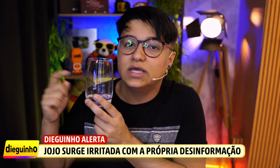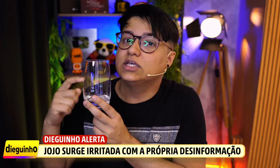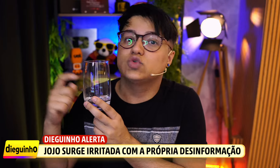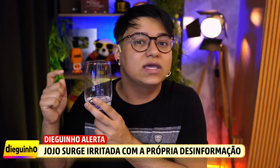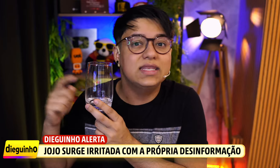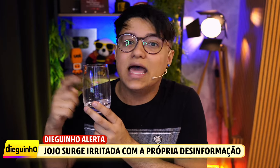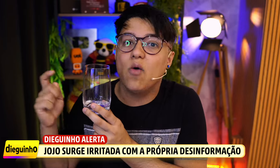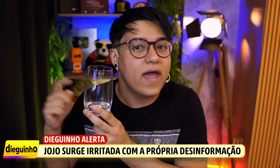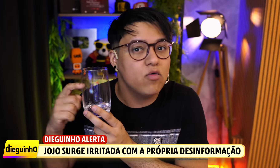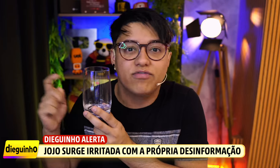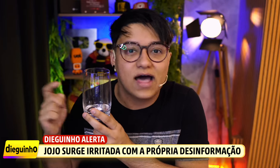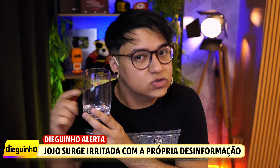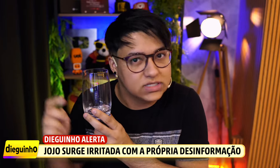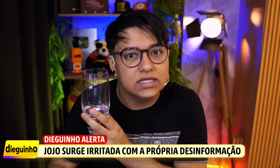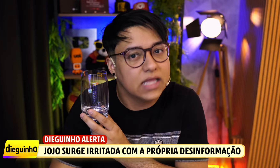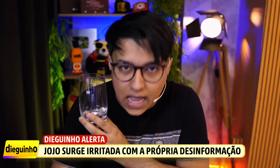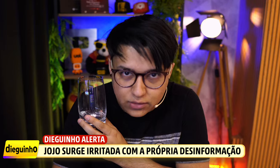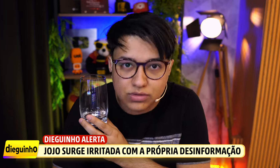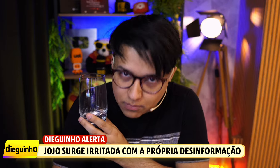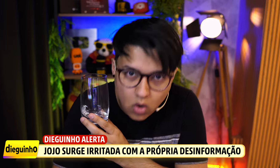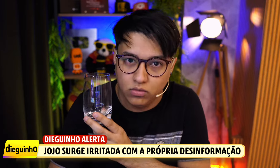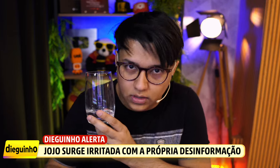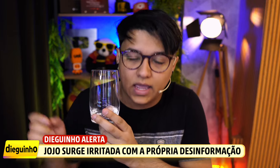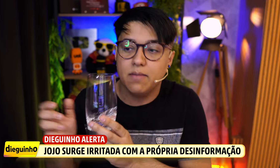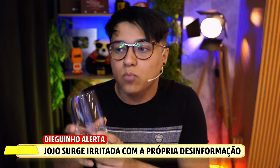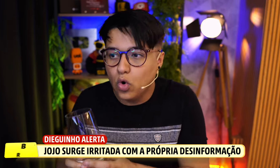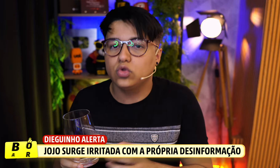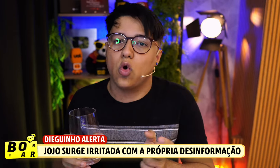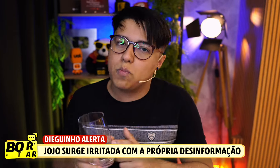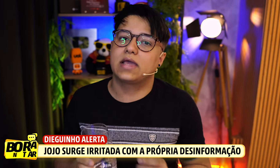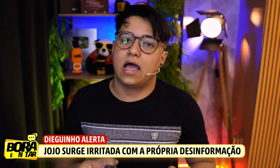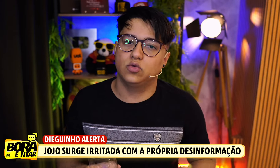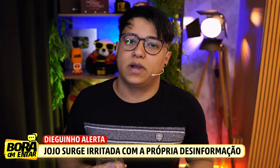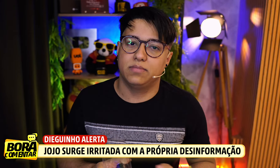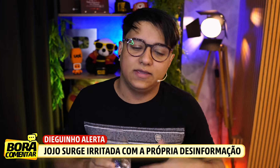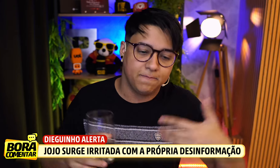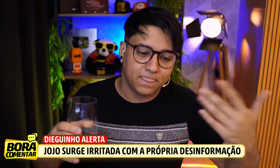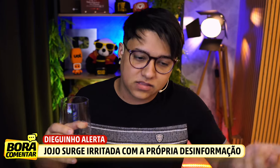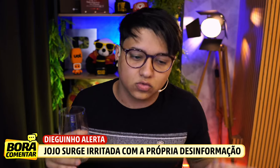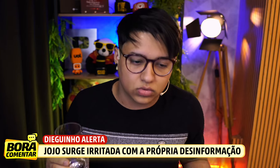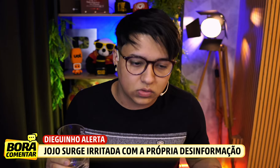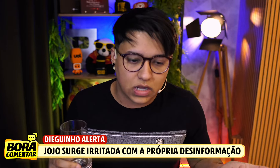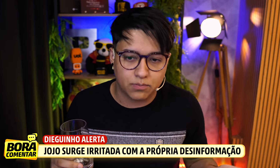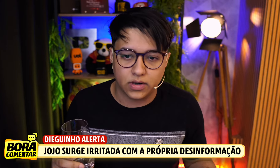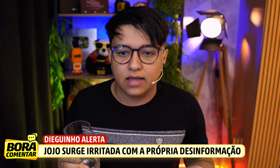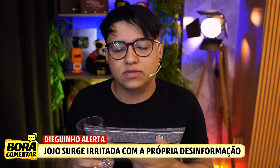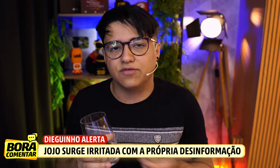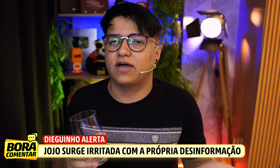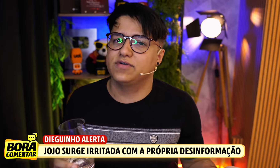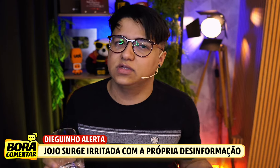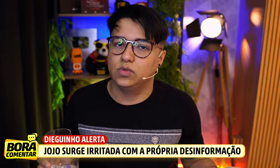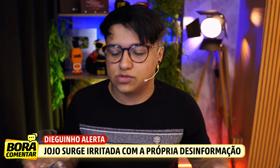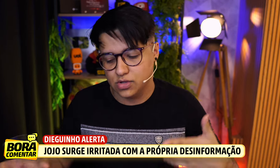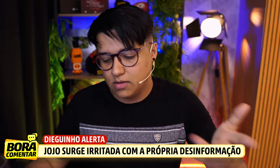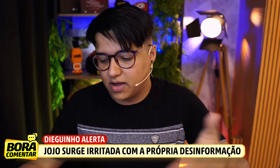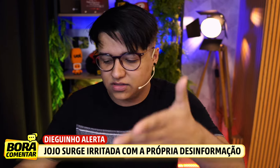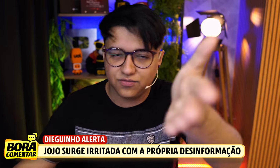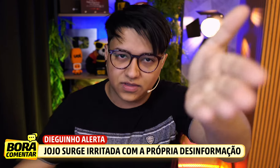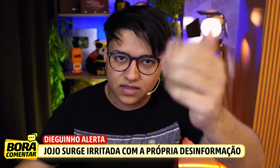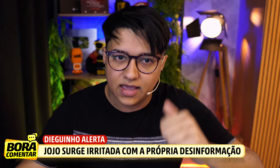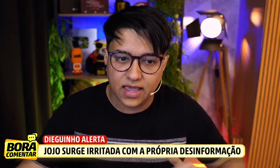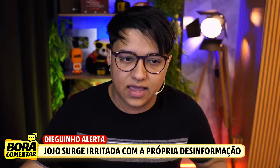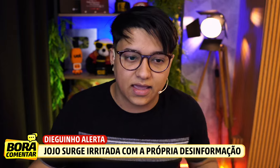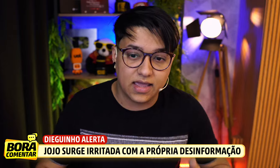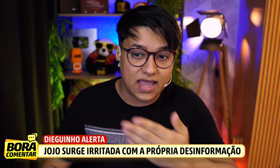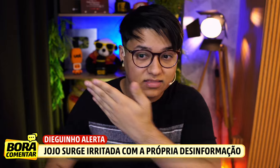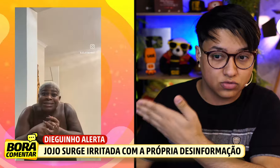dentro isso aqui não é um vaso sanitário tá bom É muito complicado para mim nessa altura do campeonato tem que ficar fazendo isso mas enfim